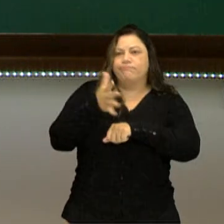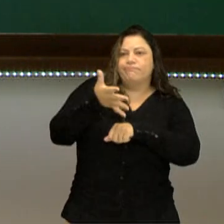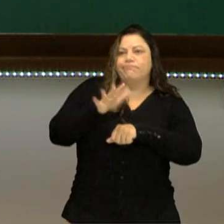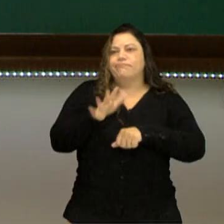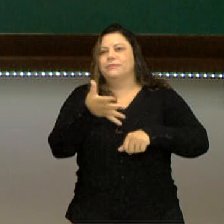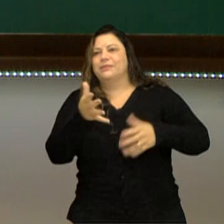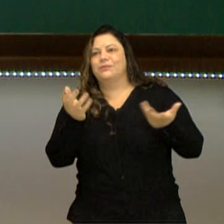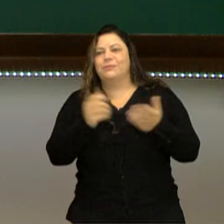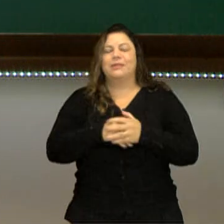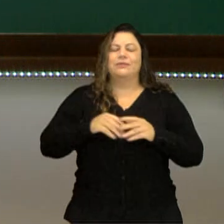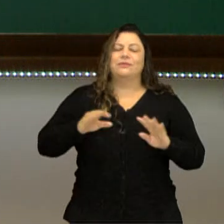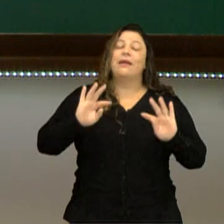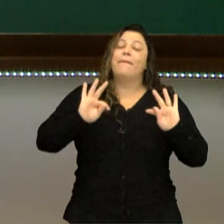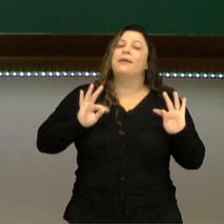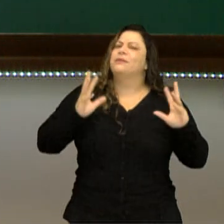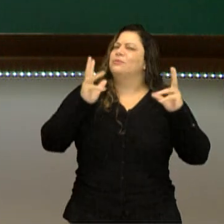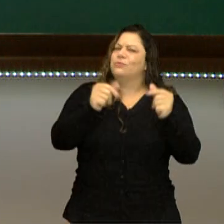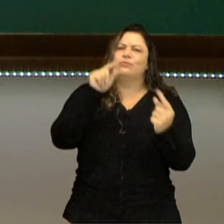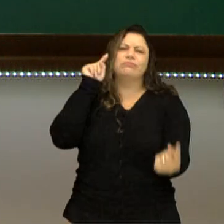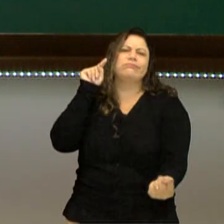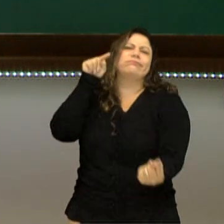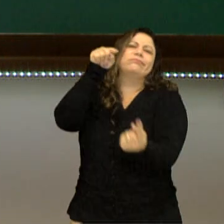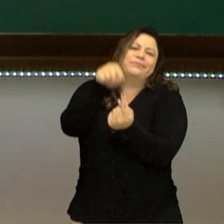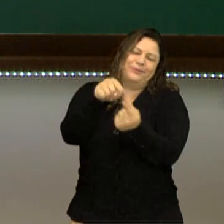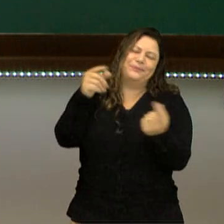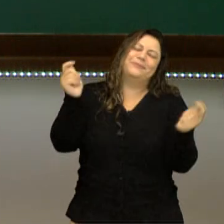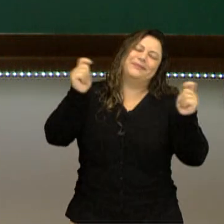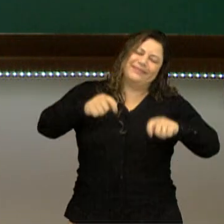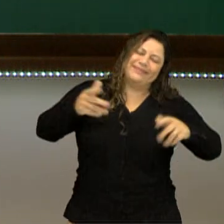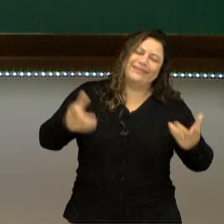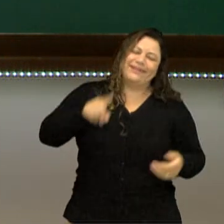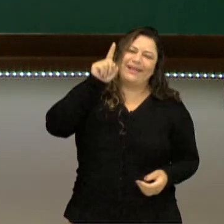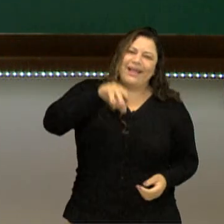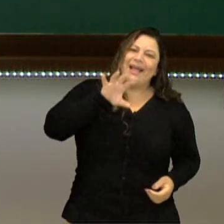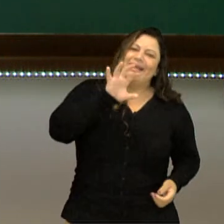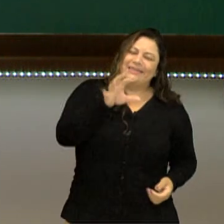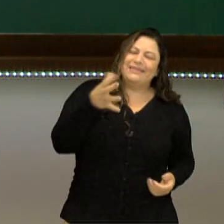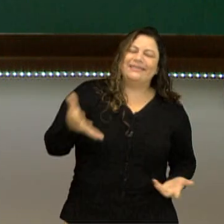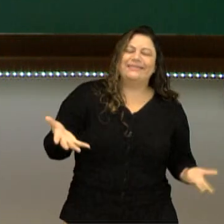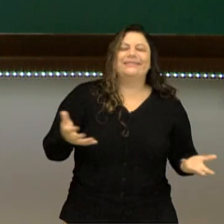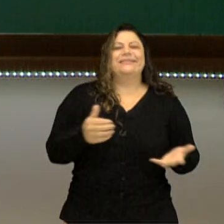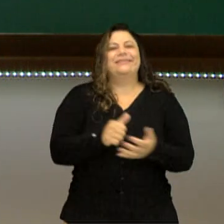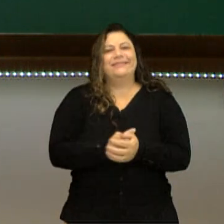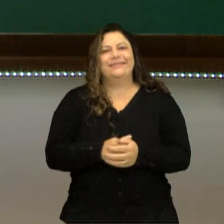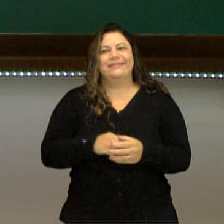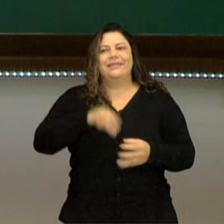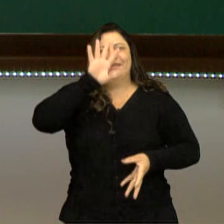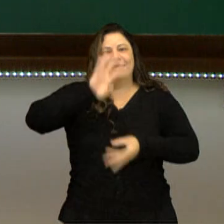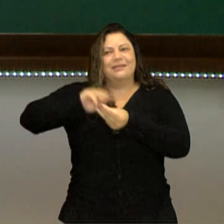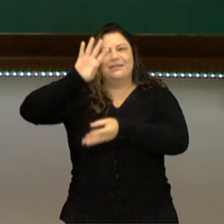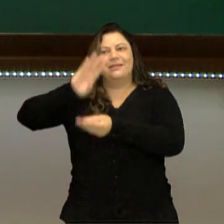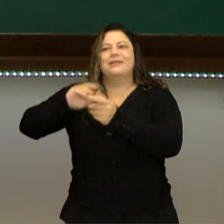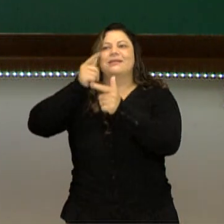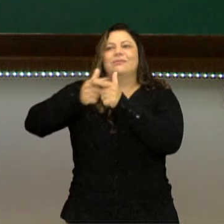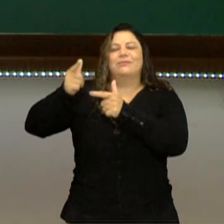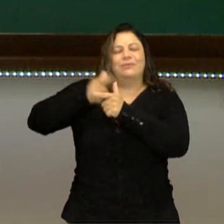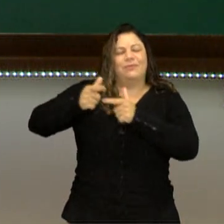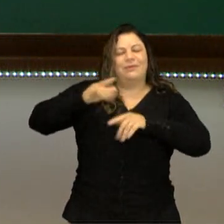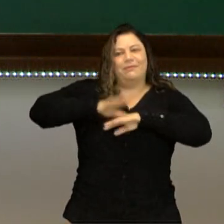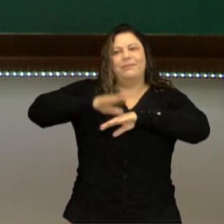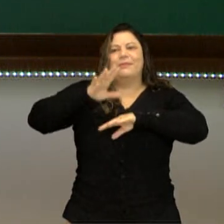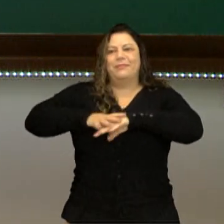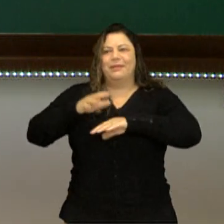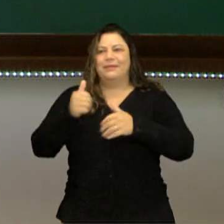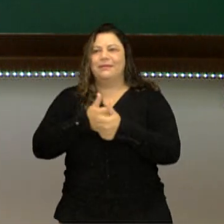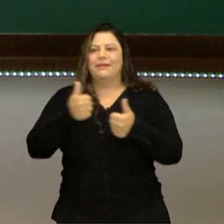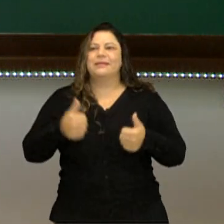bom, mas todo mundo vai atingir o objetivo. Assim é exatamente como a gente faz a resolução dos problemas matemáticos, gente.